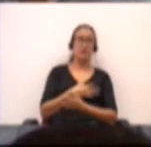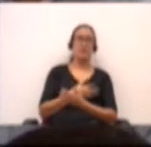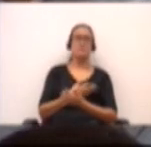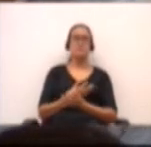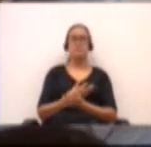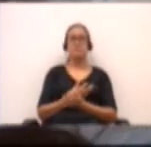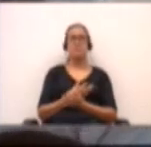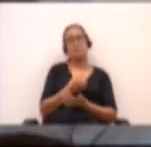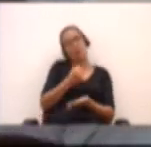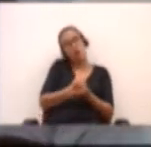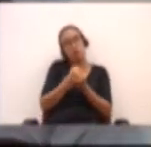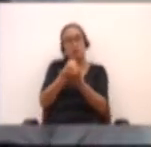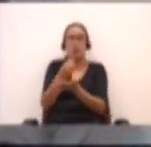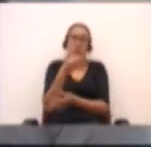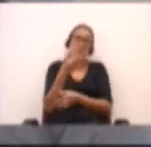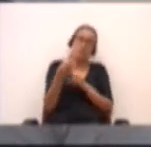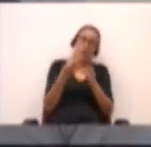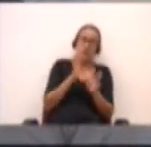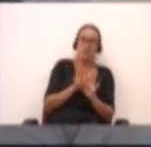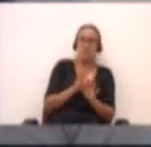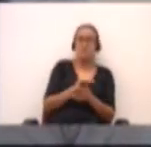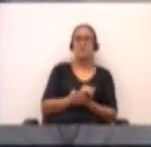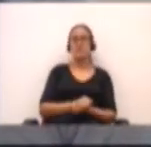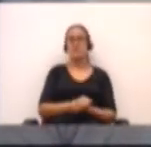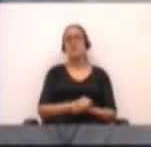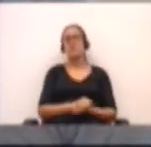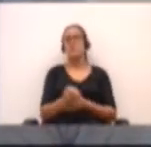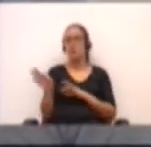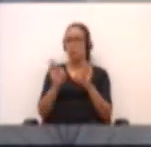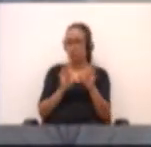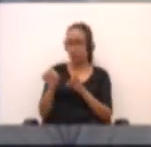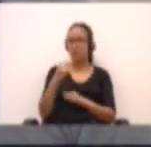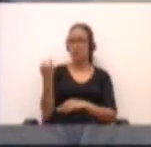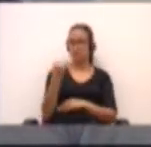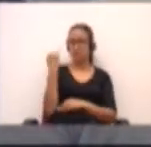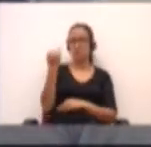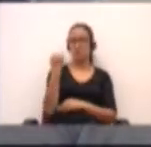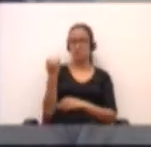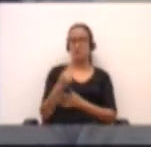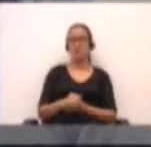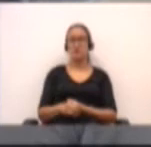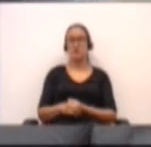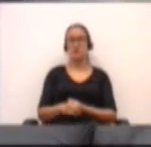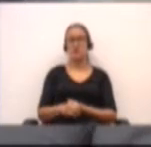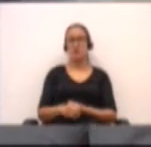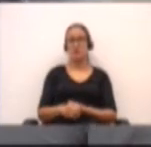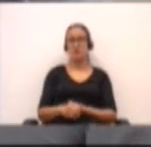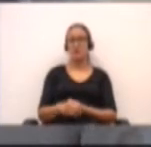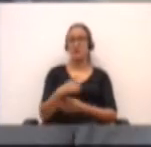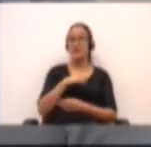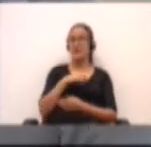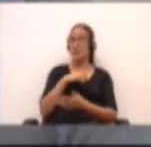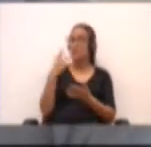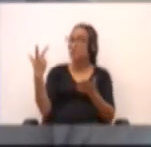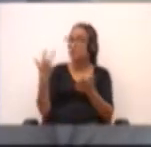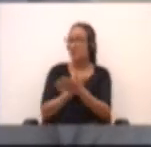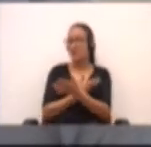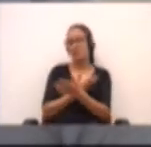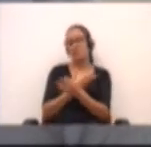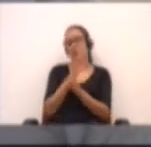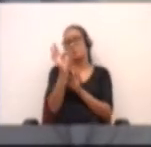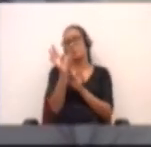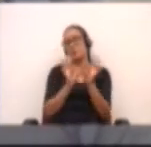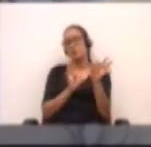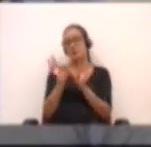com esta salutar argumentação para este projeto importante para a nossa região. Há um erro no